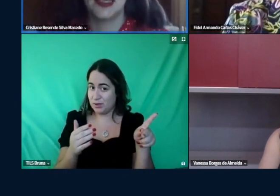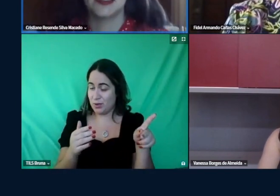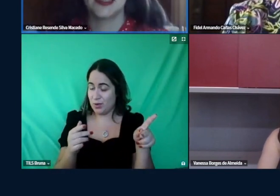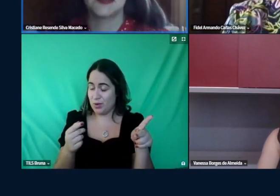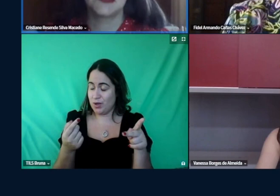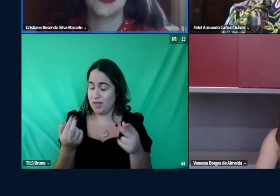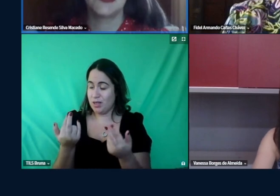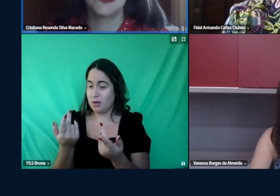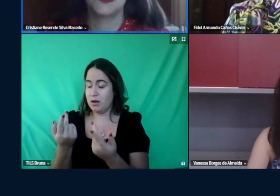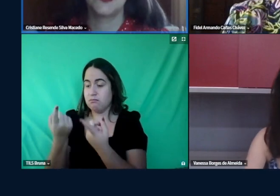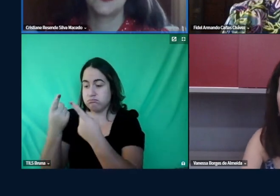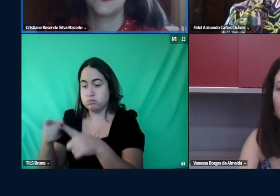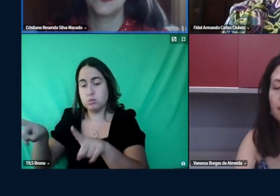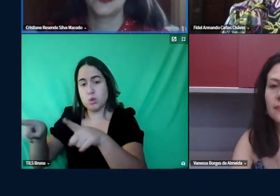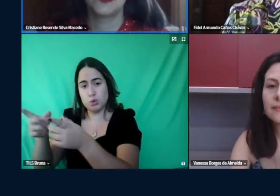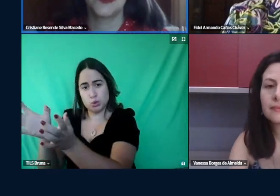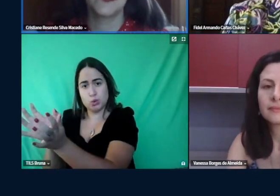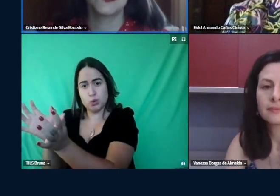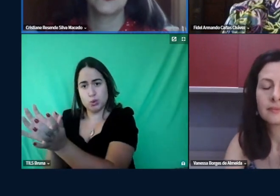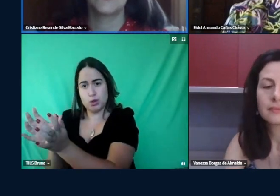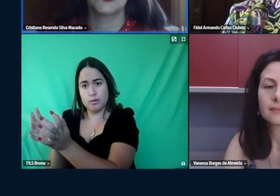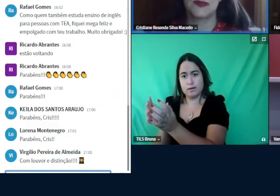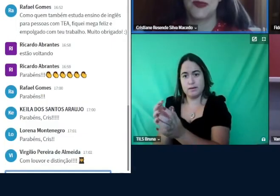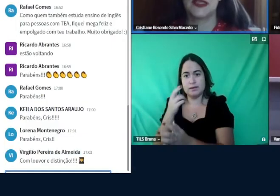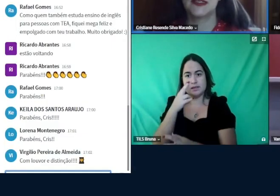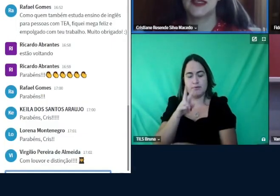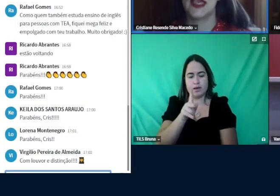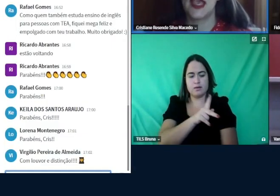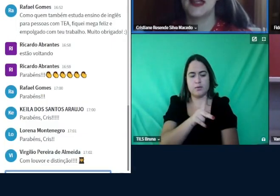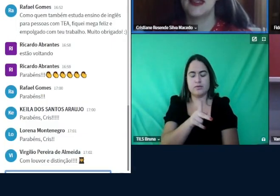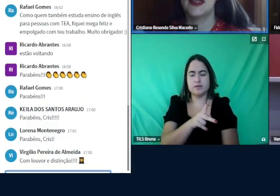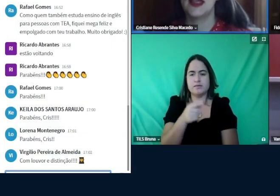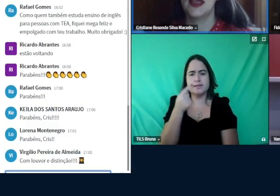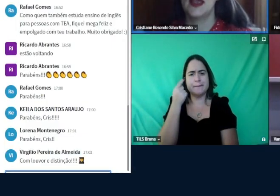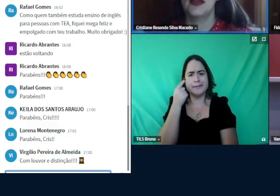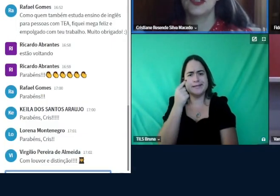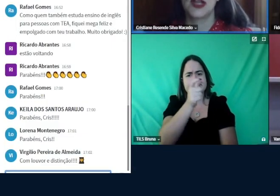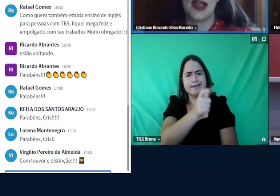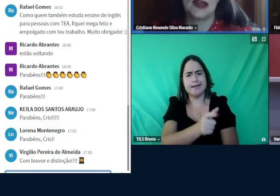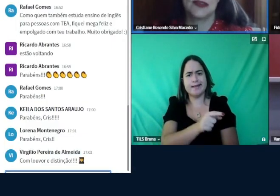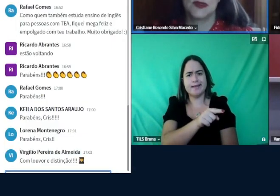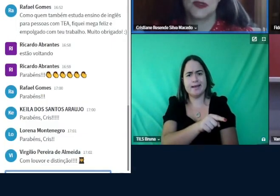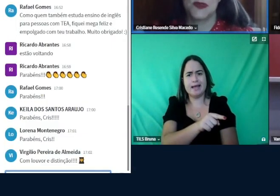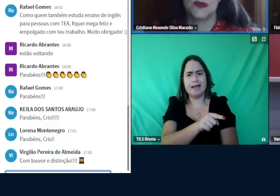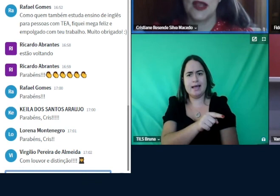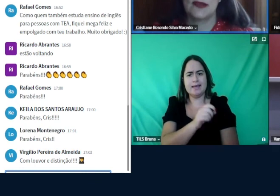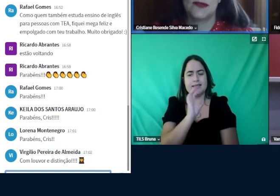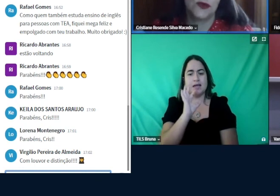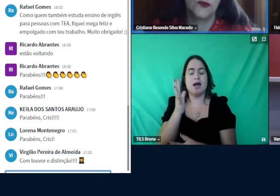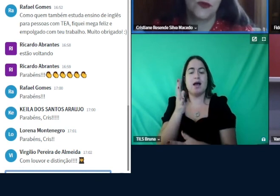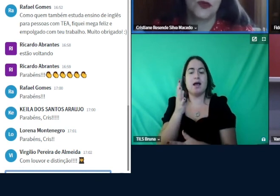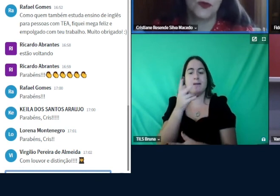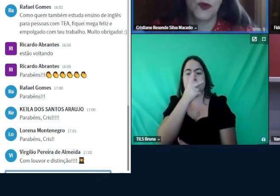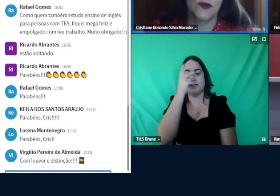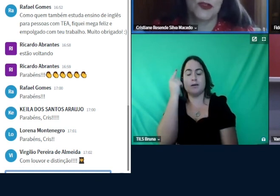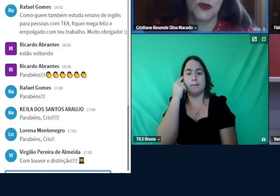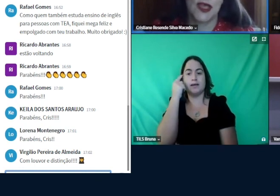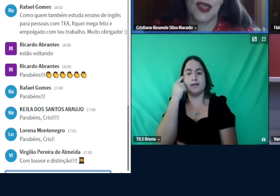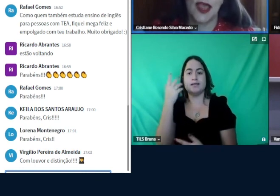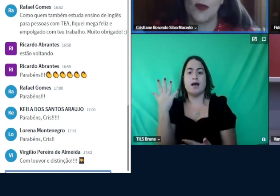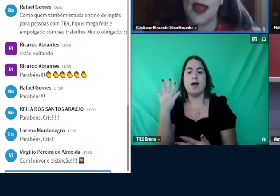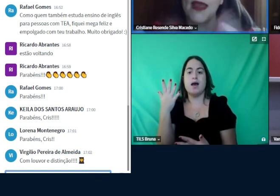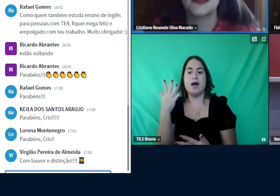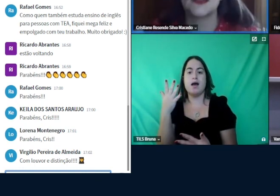né se as vezes você vislumbra a figura do professor você pensa que ele de cara as pessoas pensam ah figura do